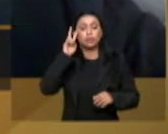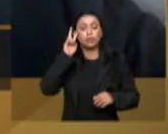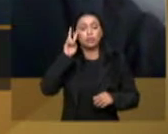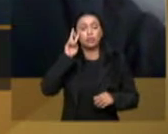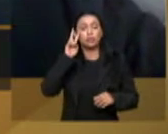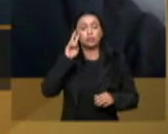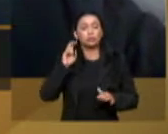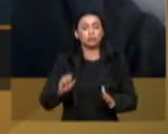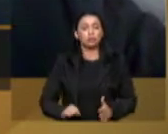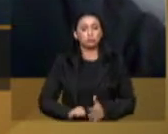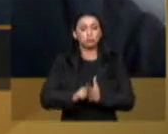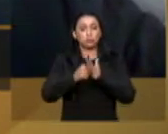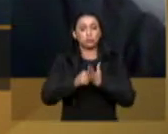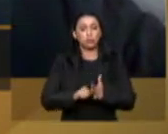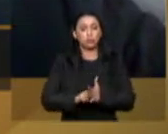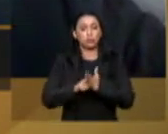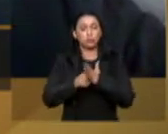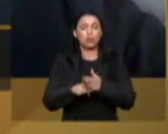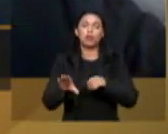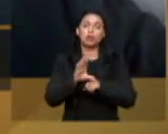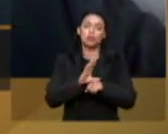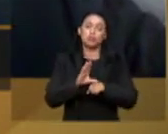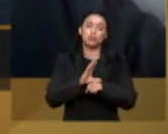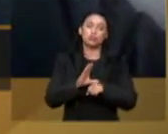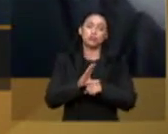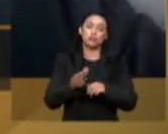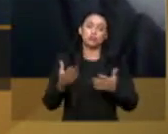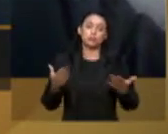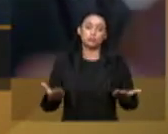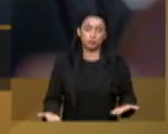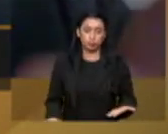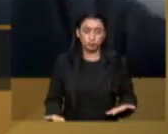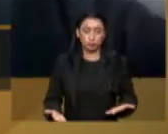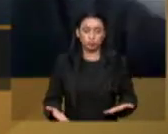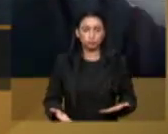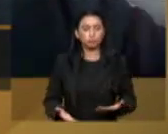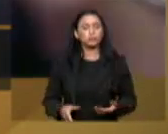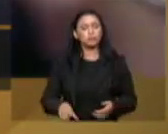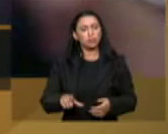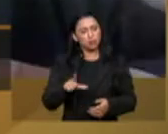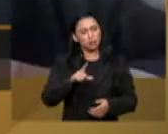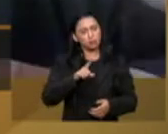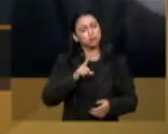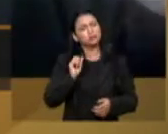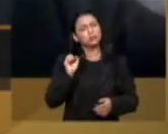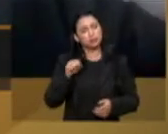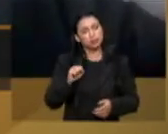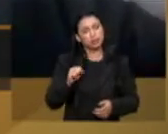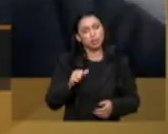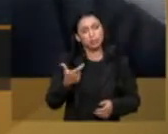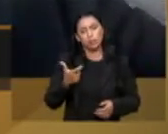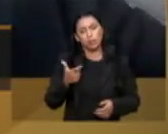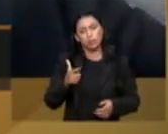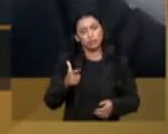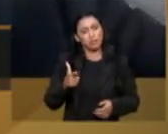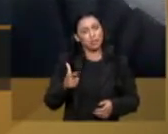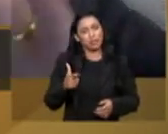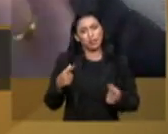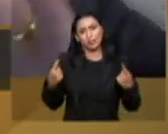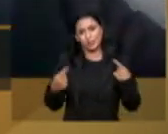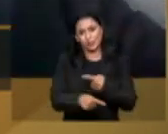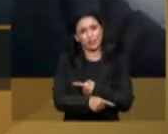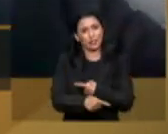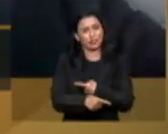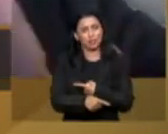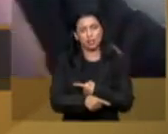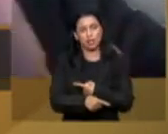as vedações que a Constituição dá às delegações. E seguramente essa hipótese não está naquelas vedações.